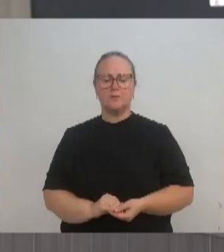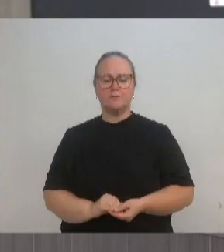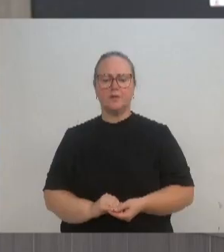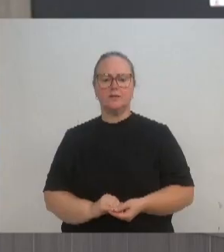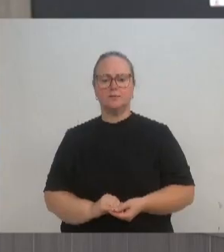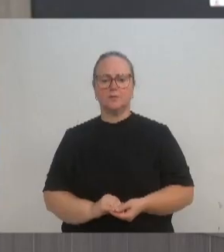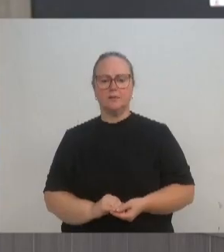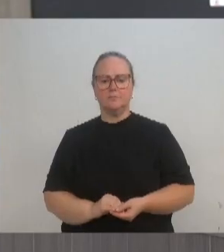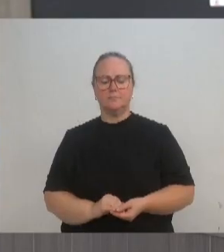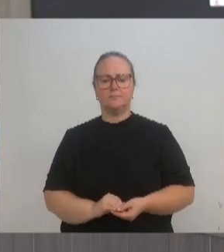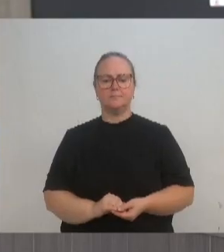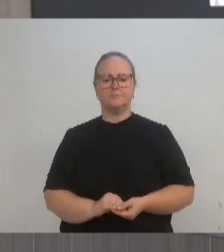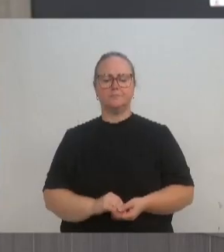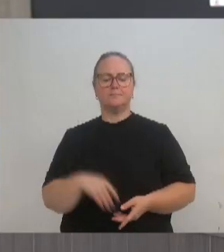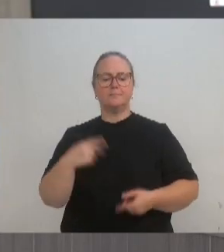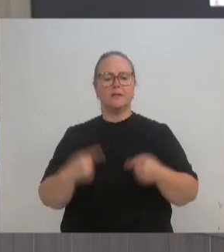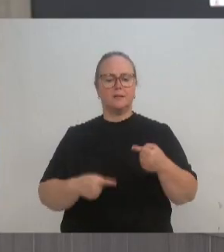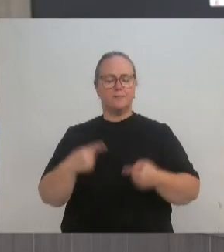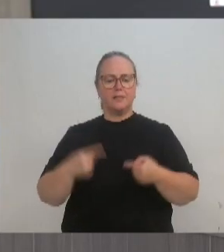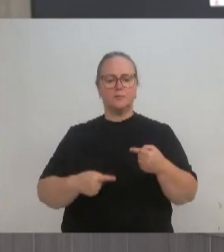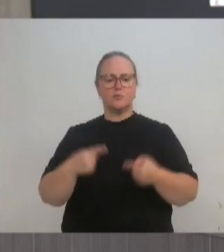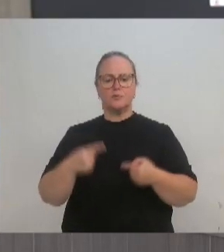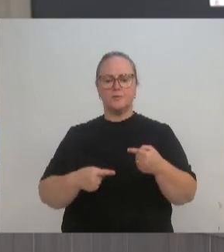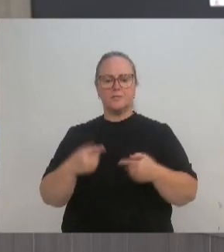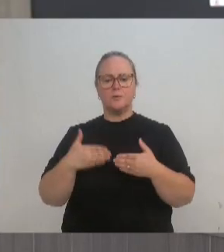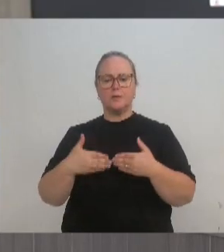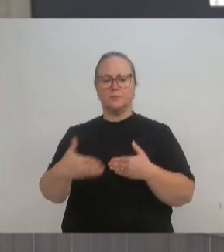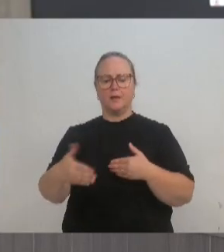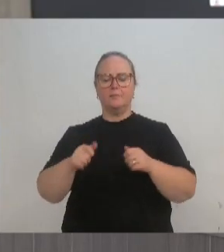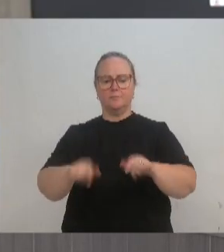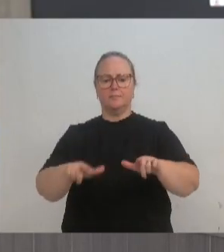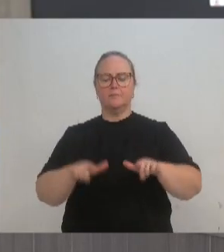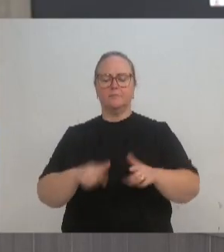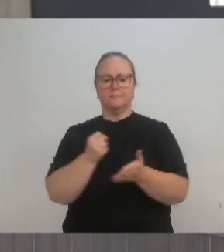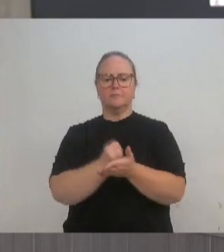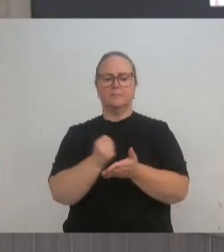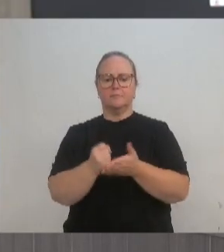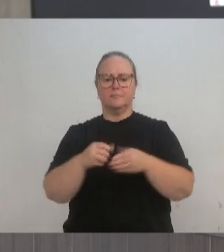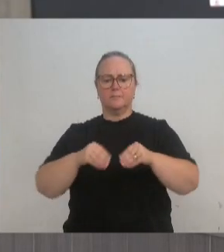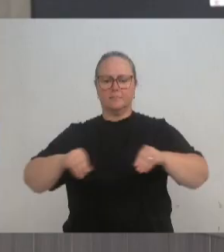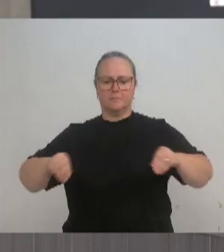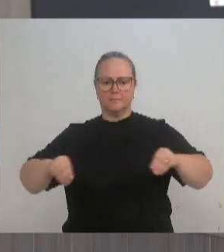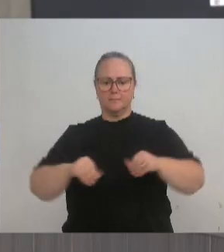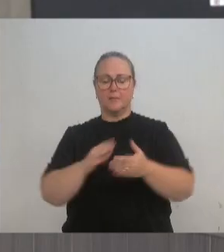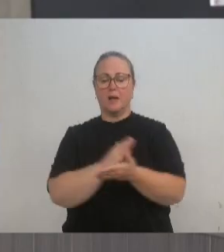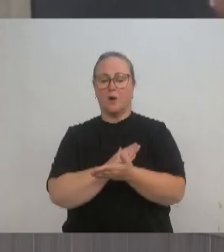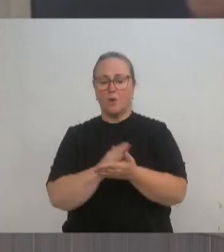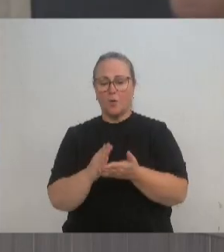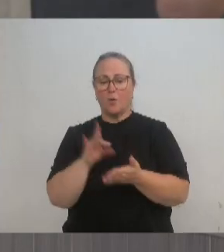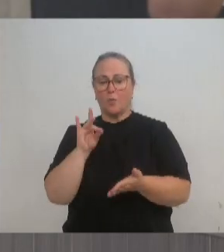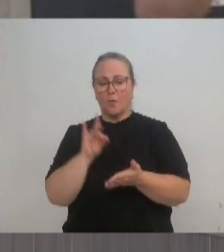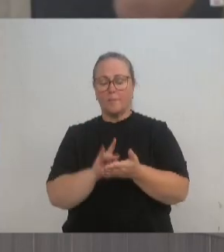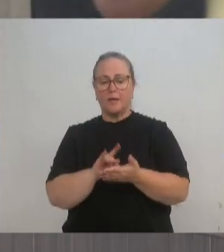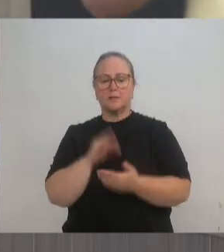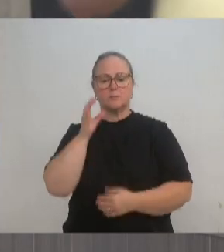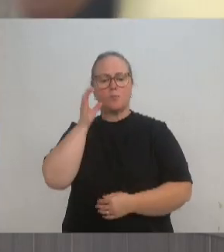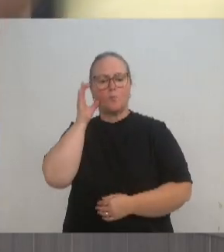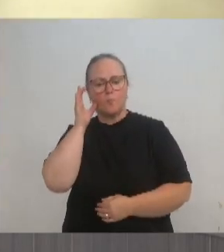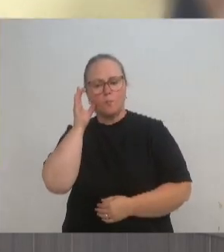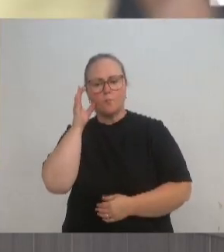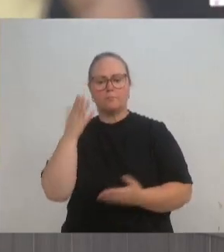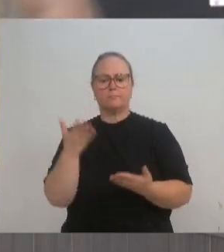Importante essa discussão sobre a questão fundiária, mas ela tem um início, né? O início é muitas vezes por uma omissão, por uma falha